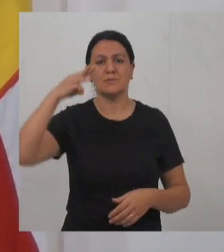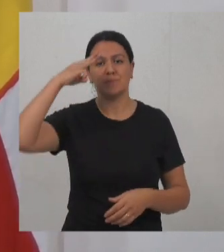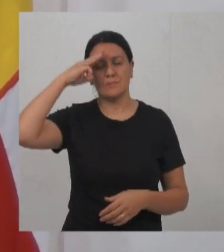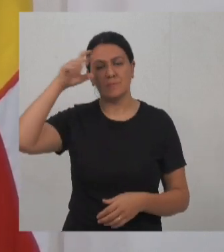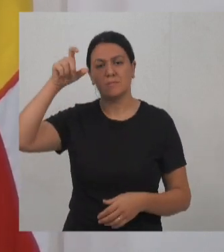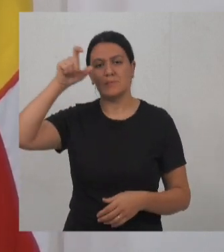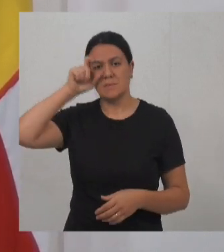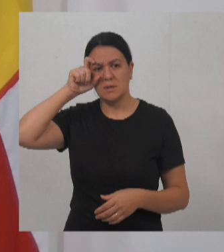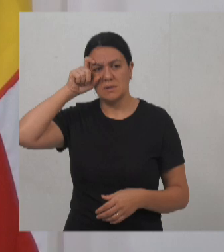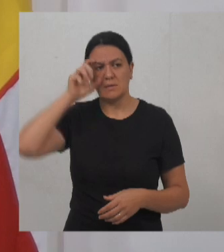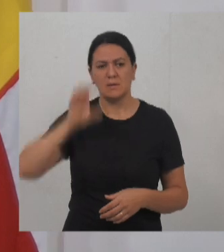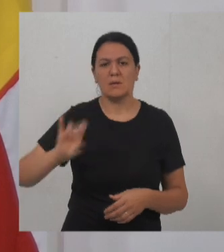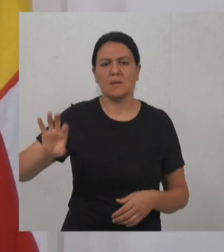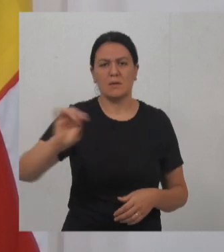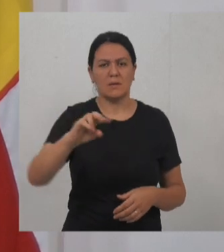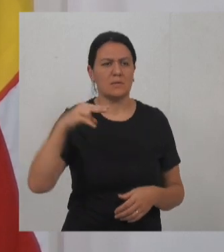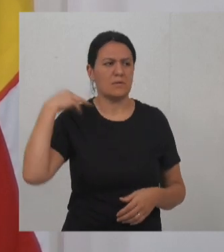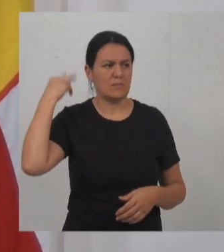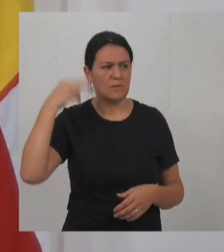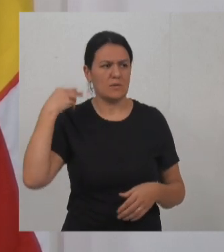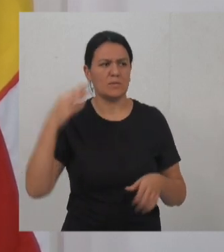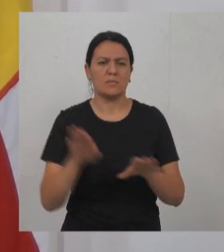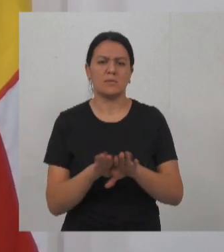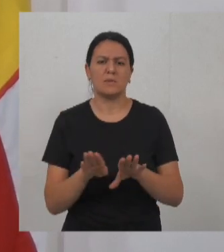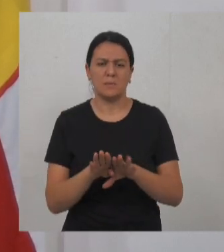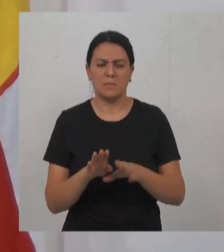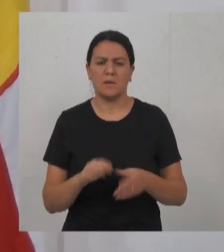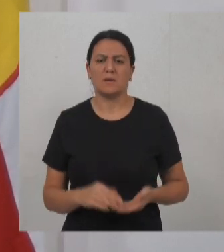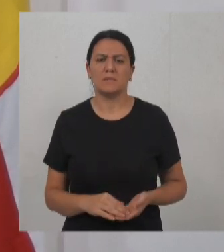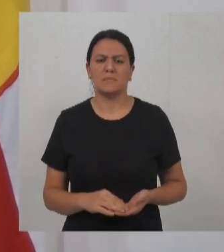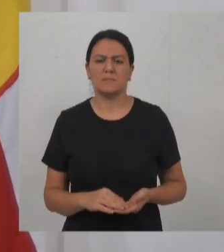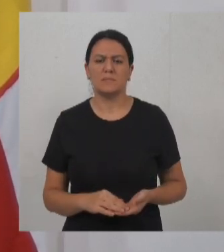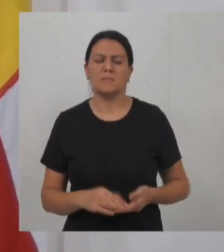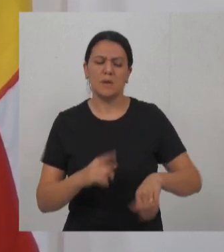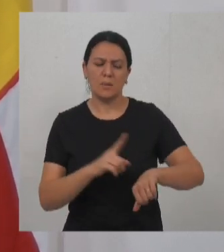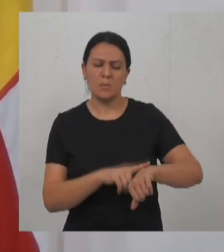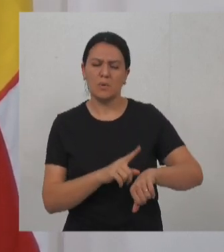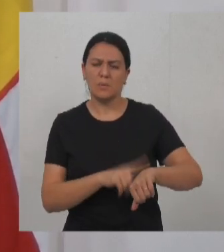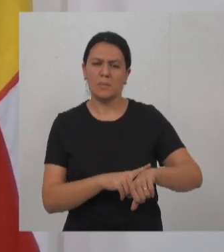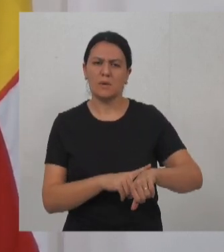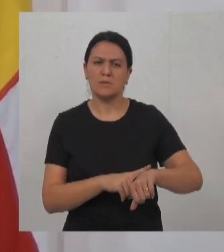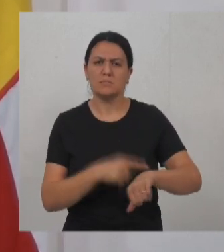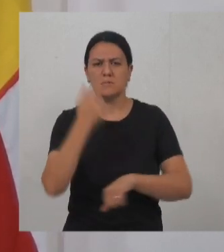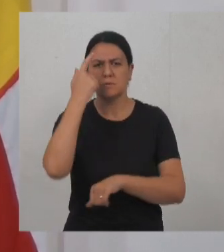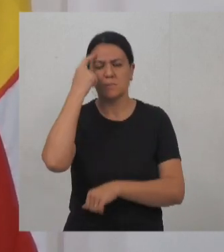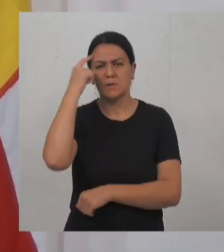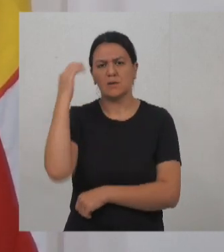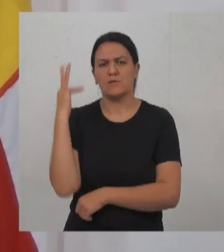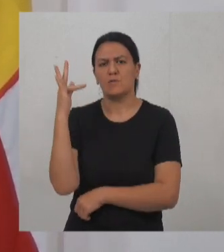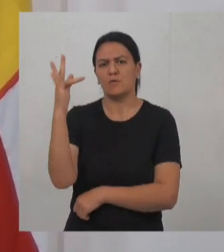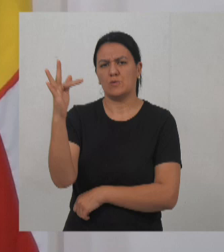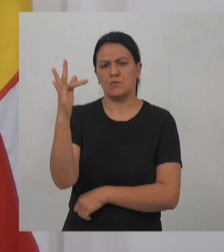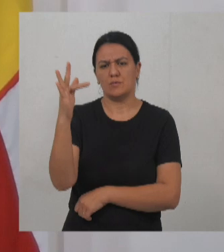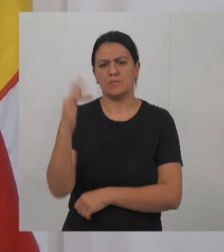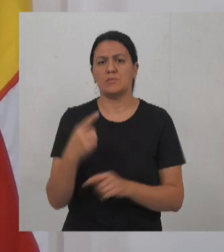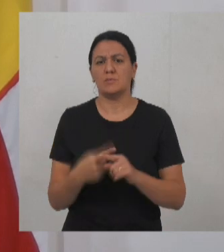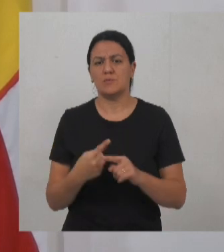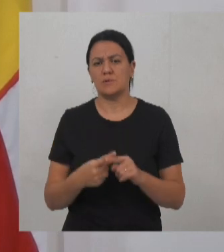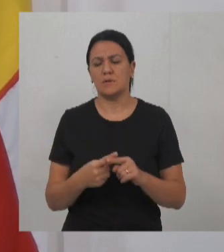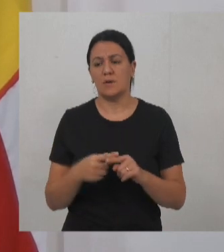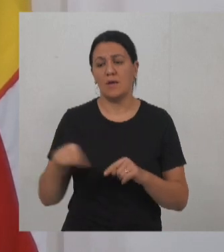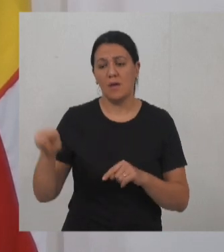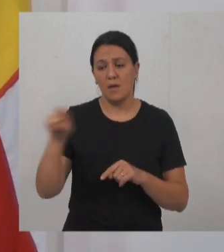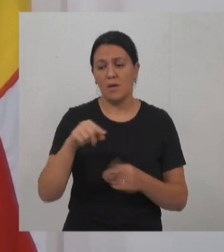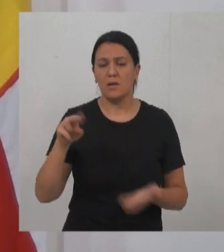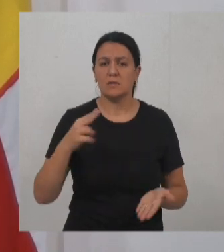e os vereadores já diplomados, é momento de olharmos para o futuro. Eles assumem um grande compromisso